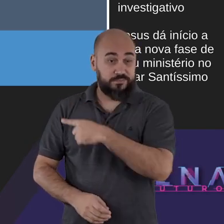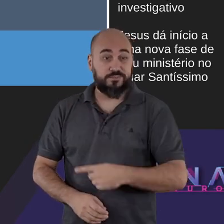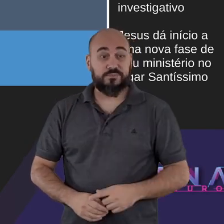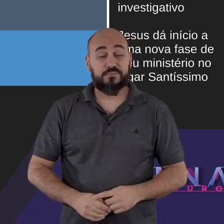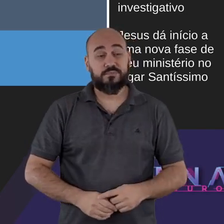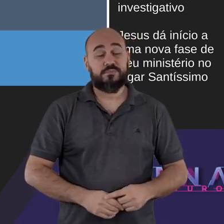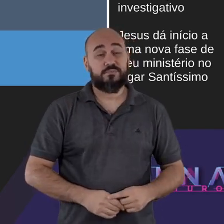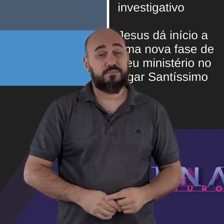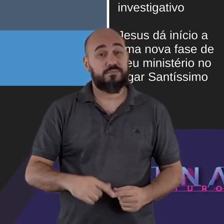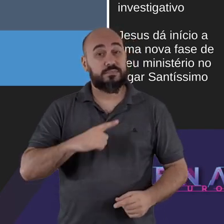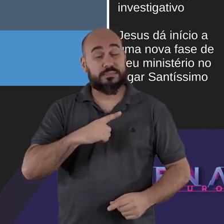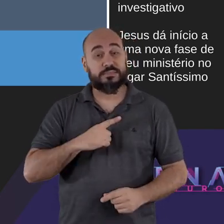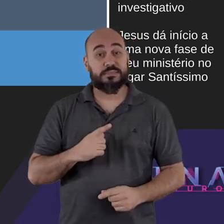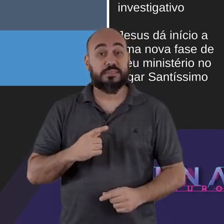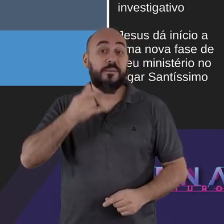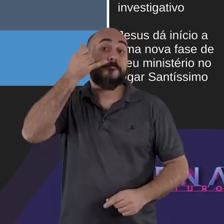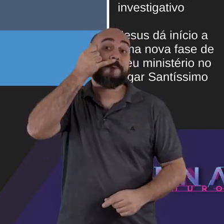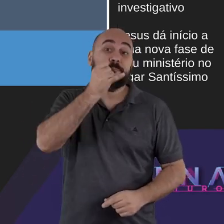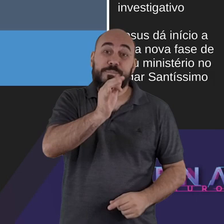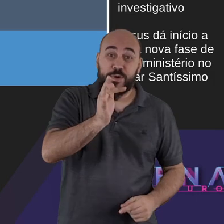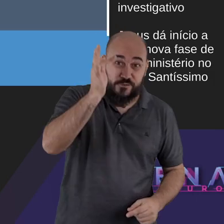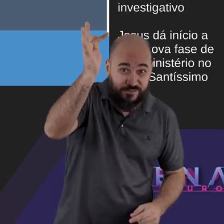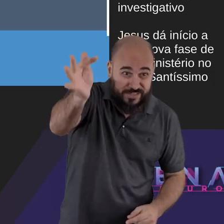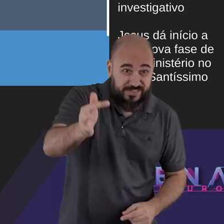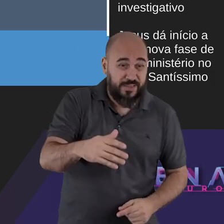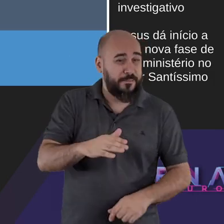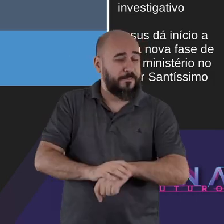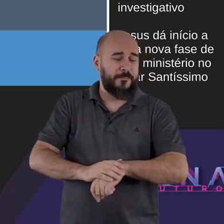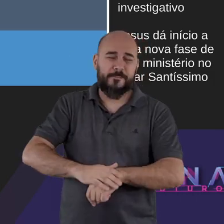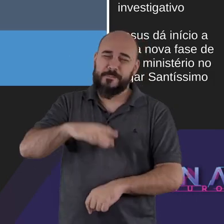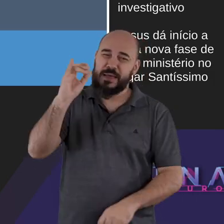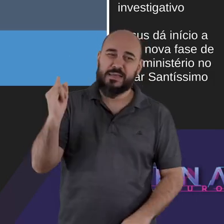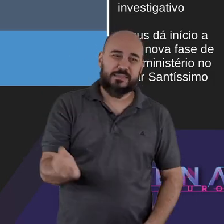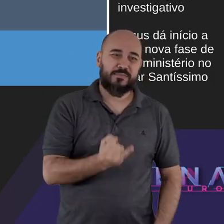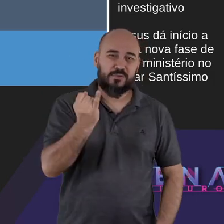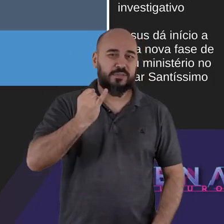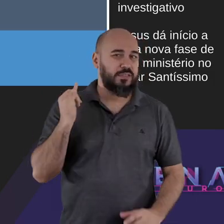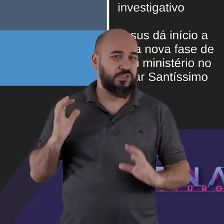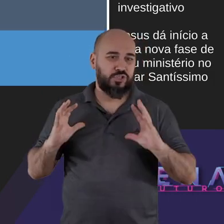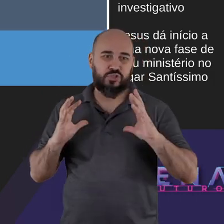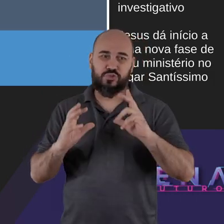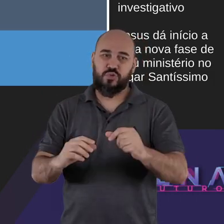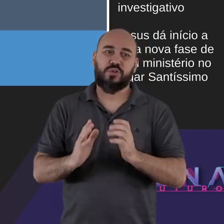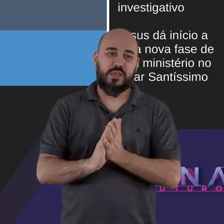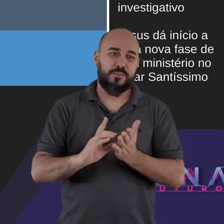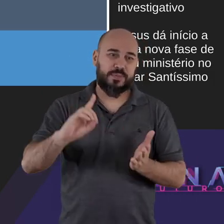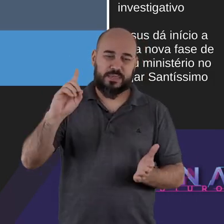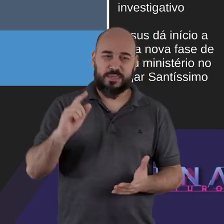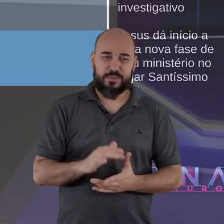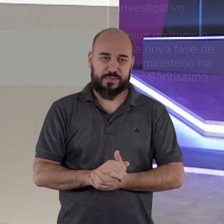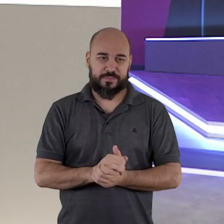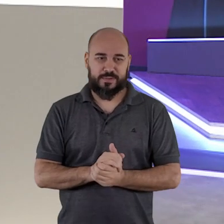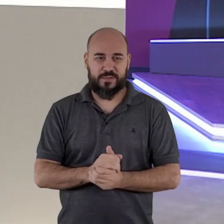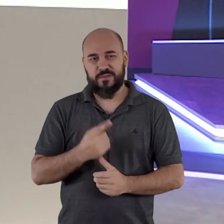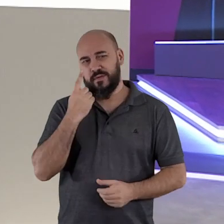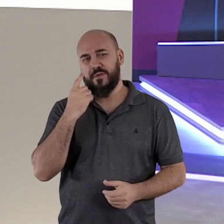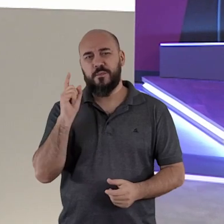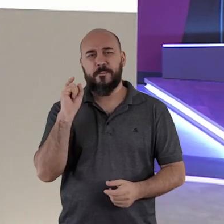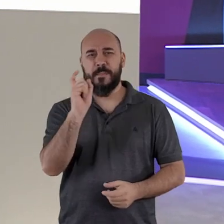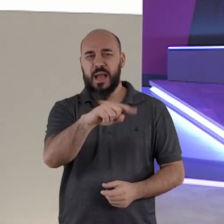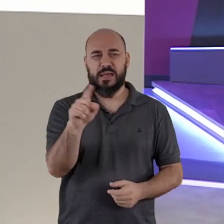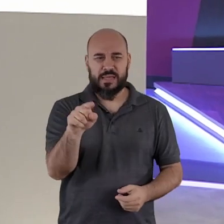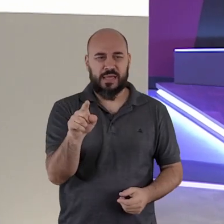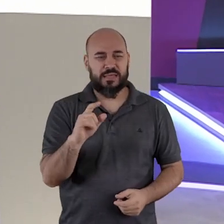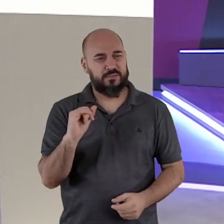das profecias mais importantes de toda a Bíblia. Deixa eu marcar algumas coisas aqui